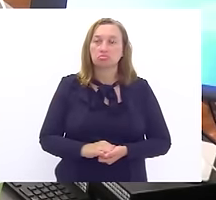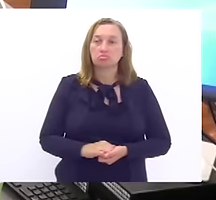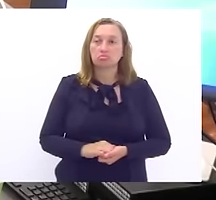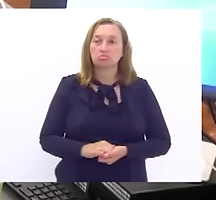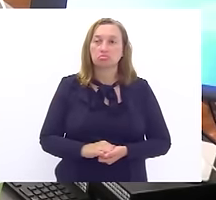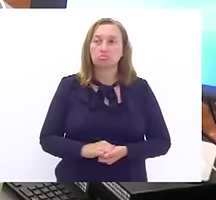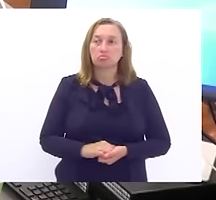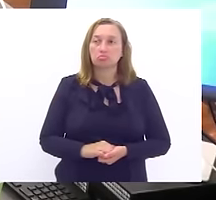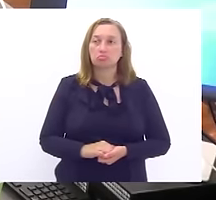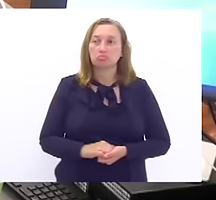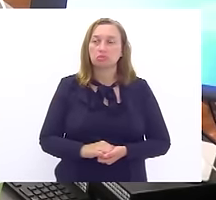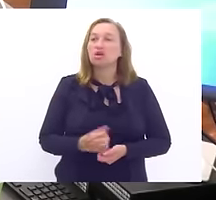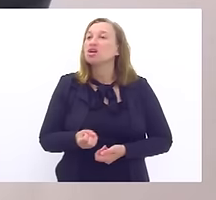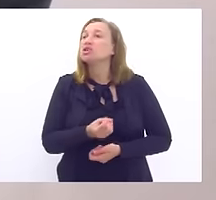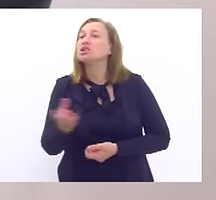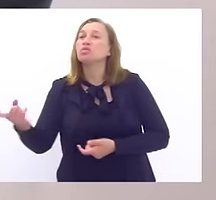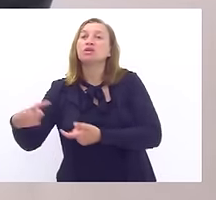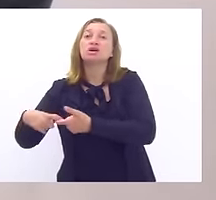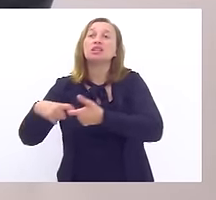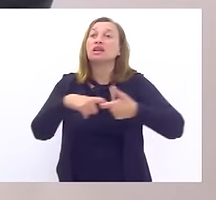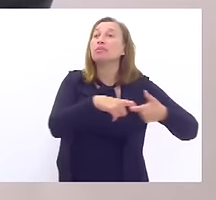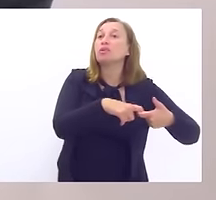essa quantidade